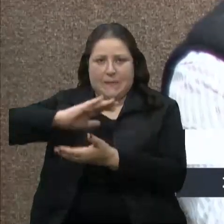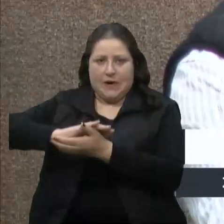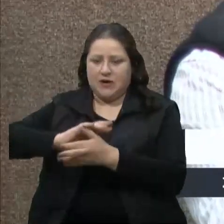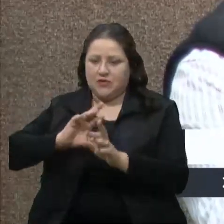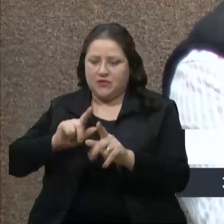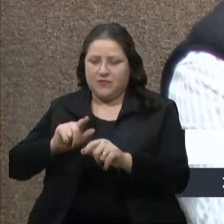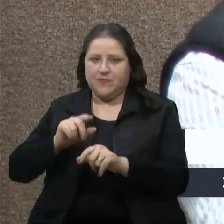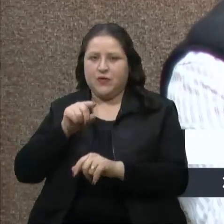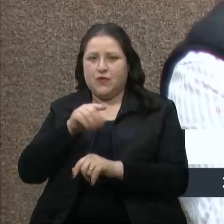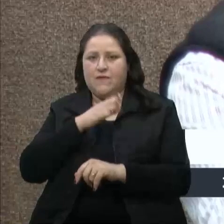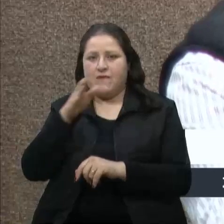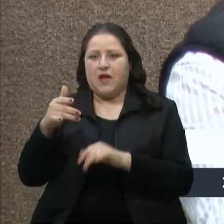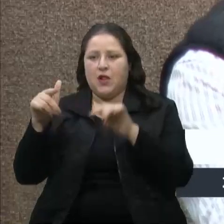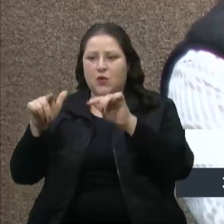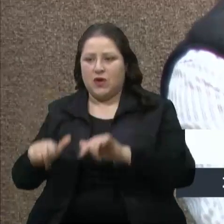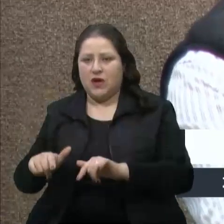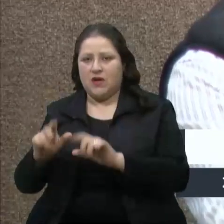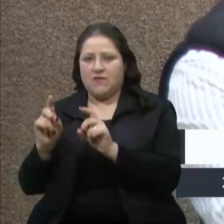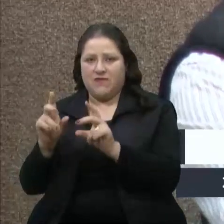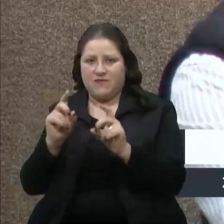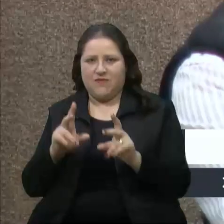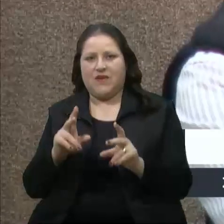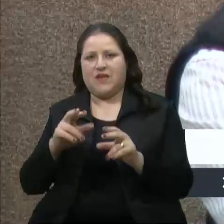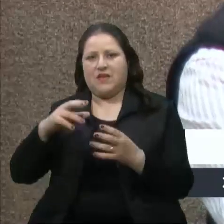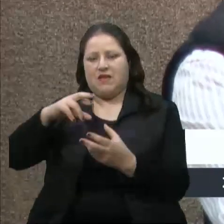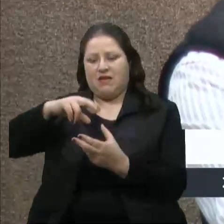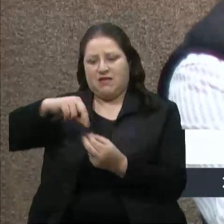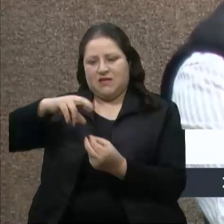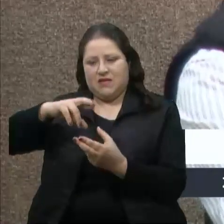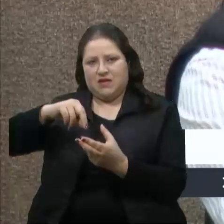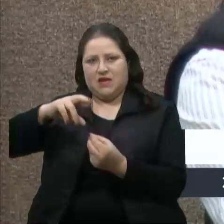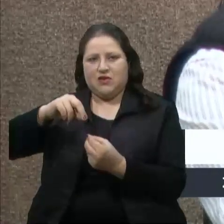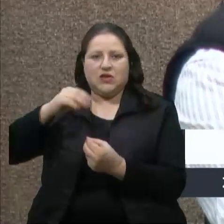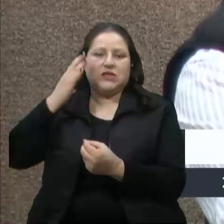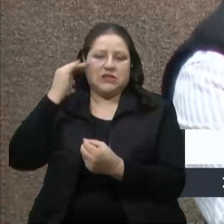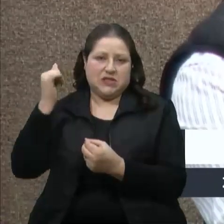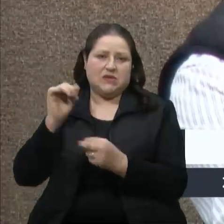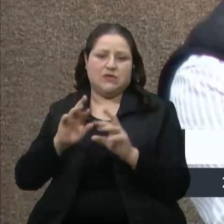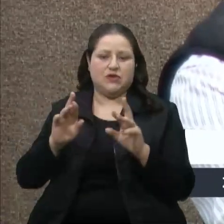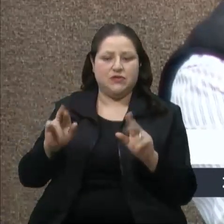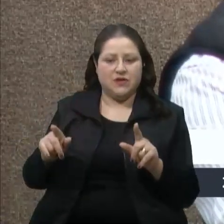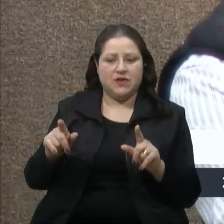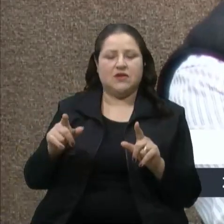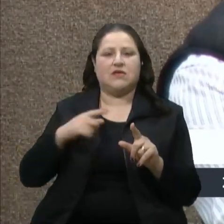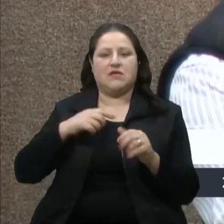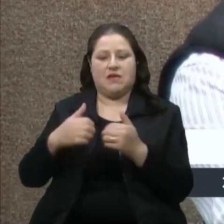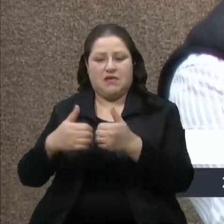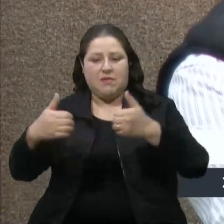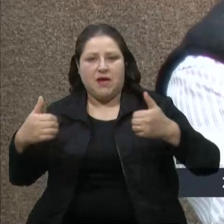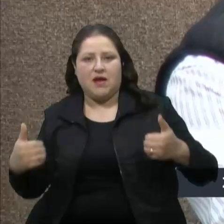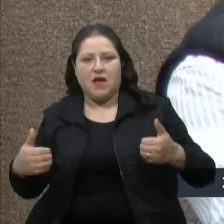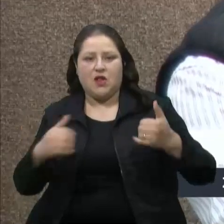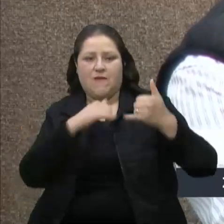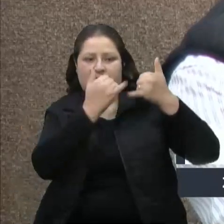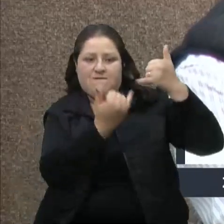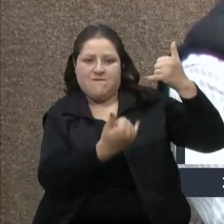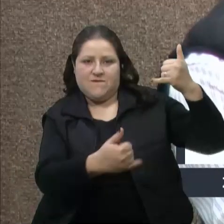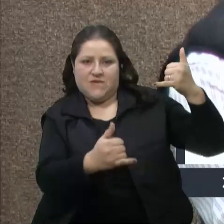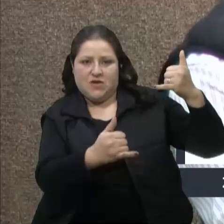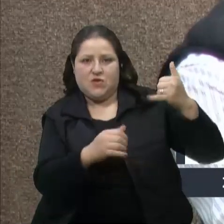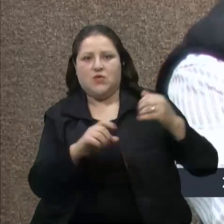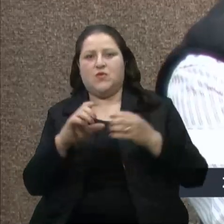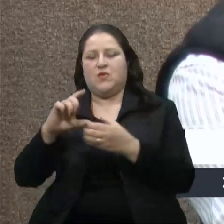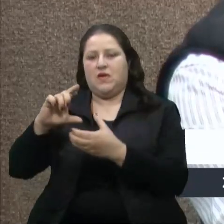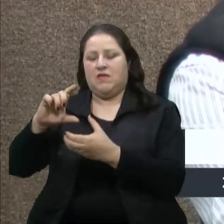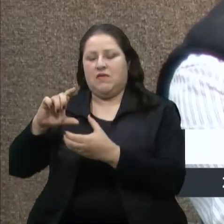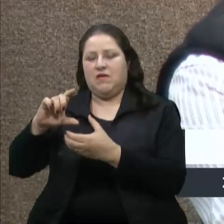qualquer galpão de reciclagem, você sabe muito bem o que é latinha e o que é fio. Eles não misturam. Porque a latinha, como ela é mais